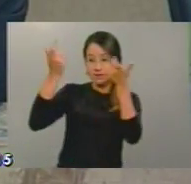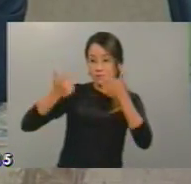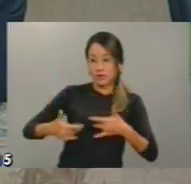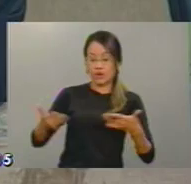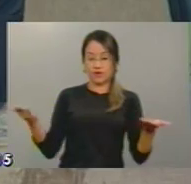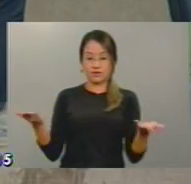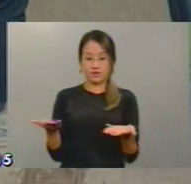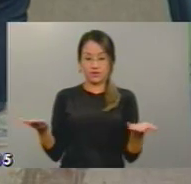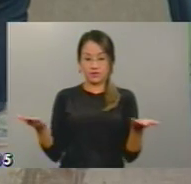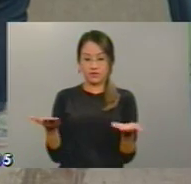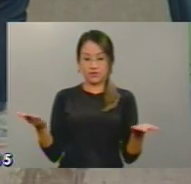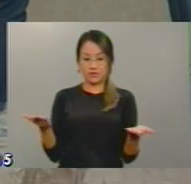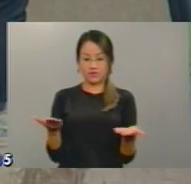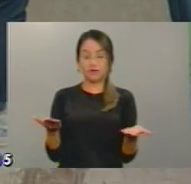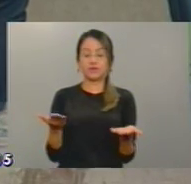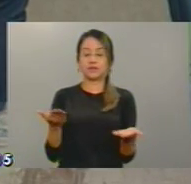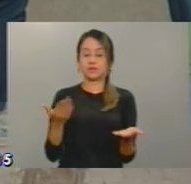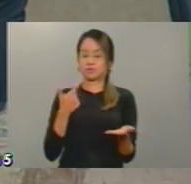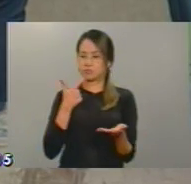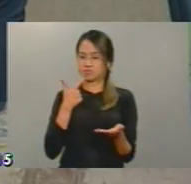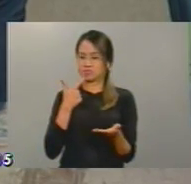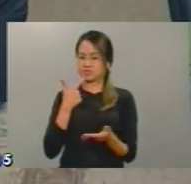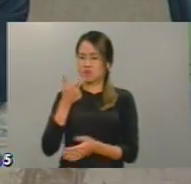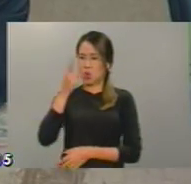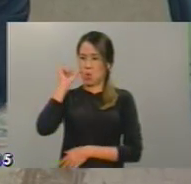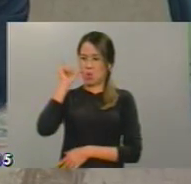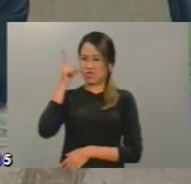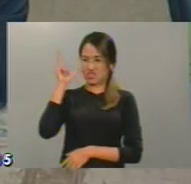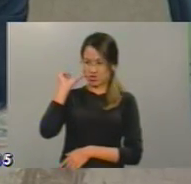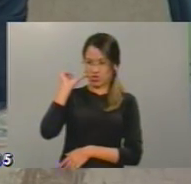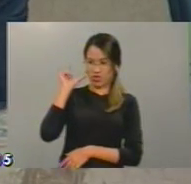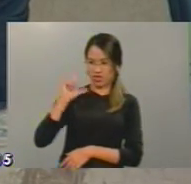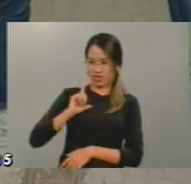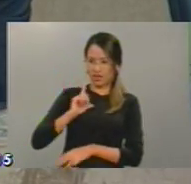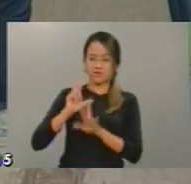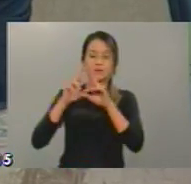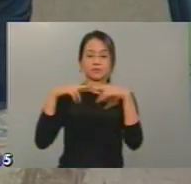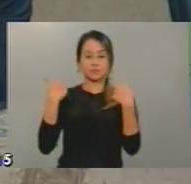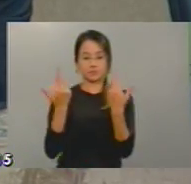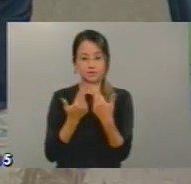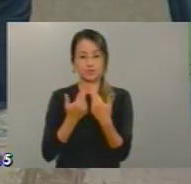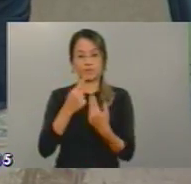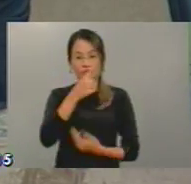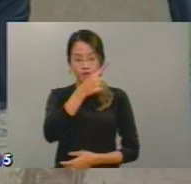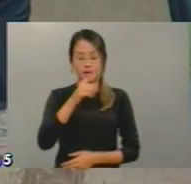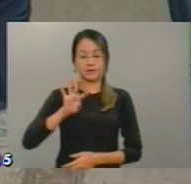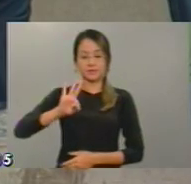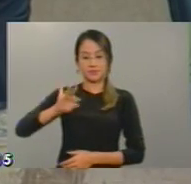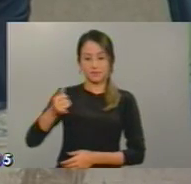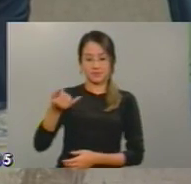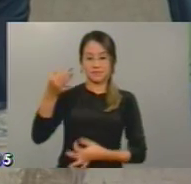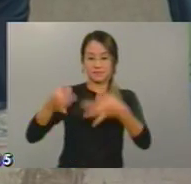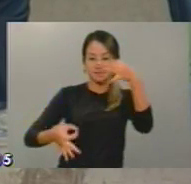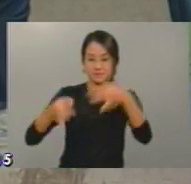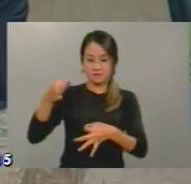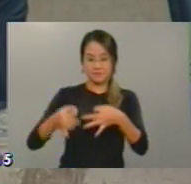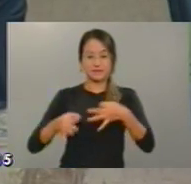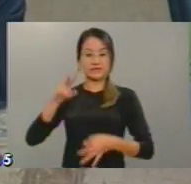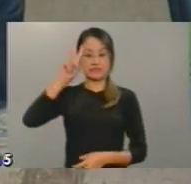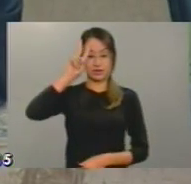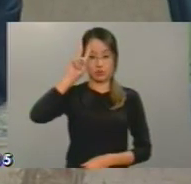que nesses últimos dias, não sei se foi ontem ou foi anteontem, teve uma reunião no poder lá no Tribunal de Justiça. Segunda-feira.